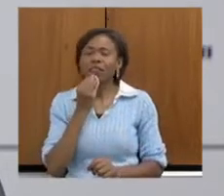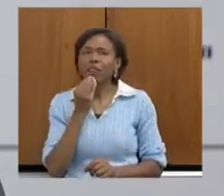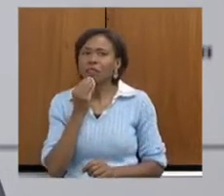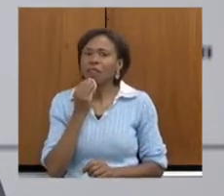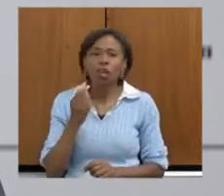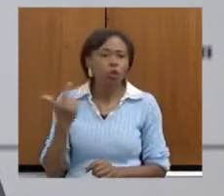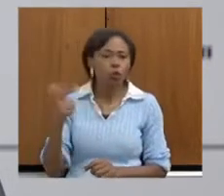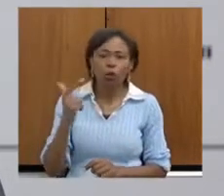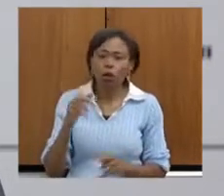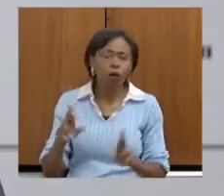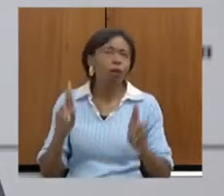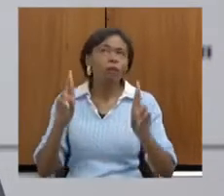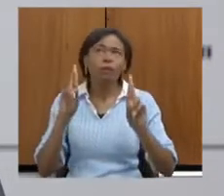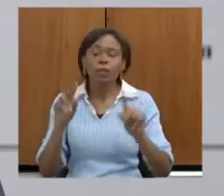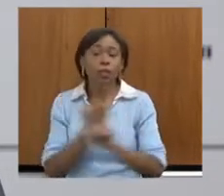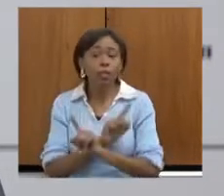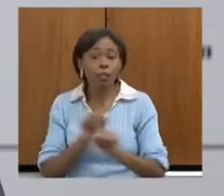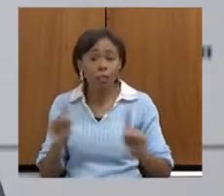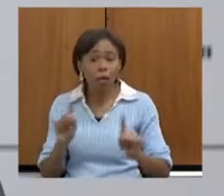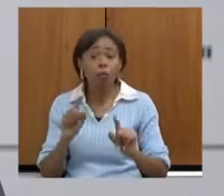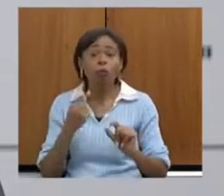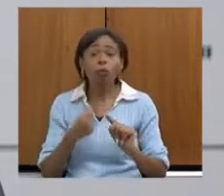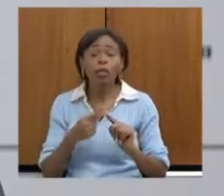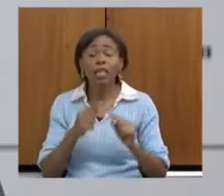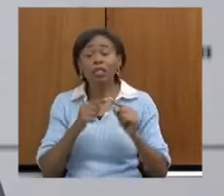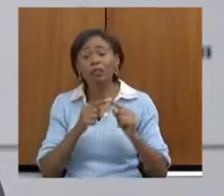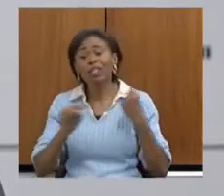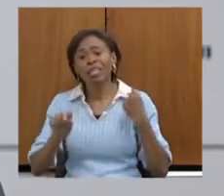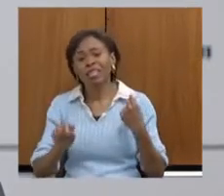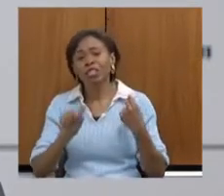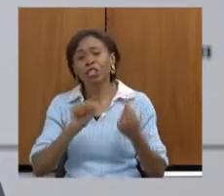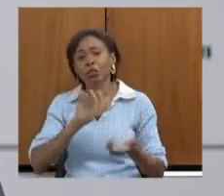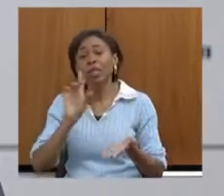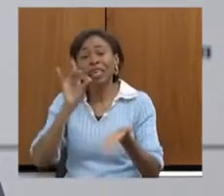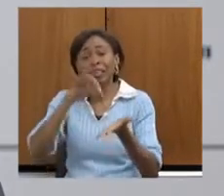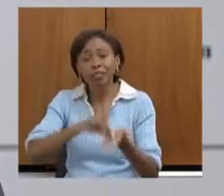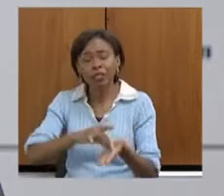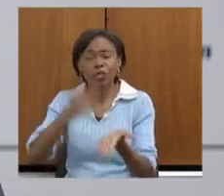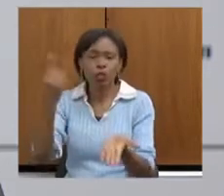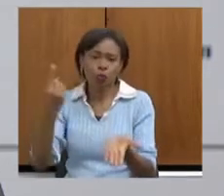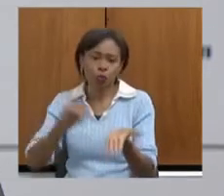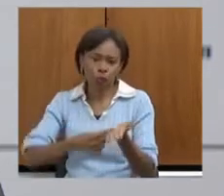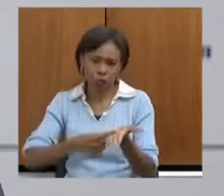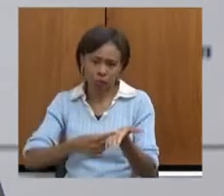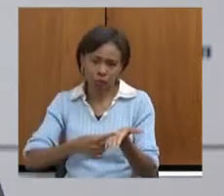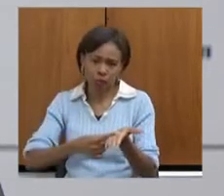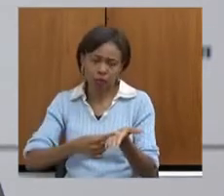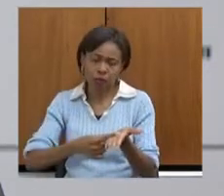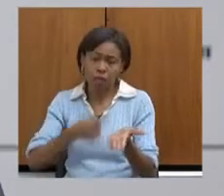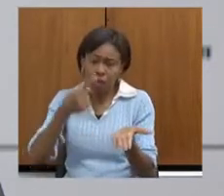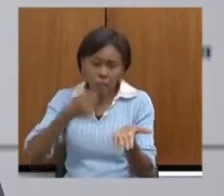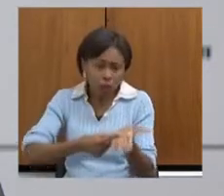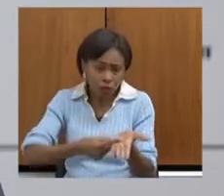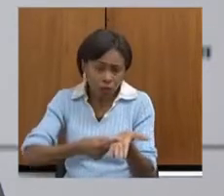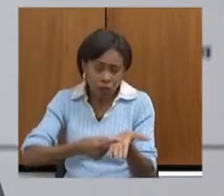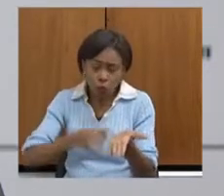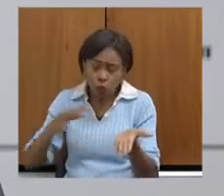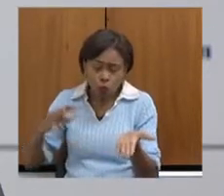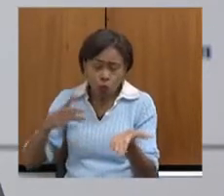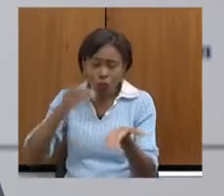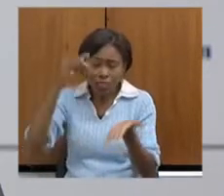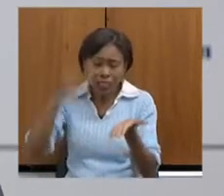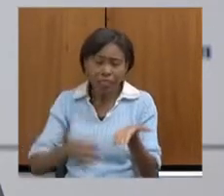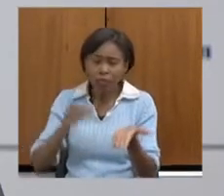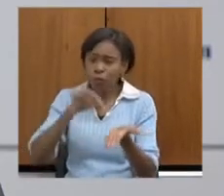que não correspondem à realidade do que se está negociando ainda EA amplitude de negociação não foi totalmente fixada